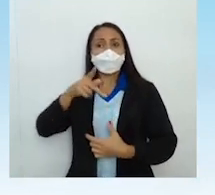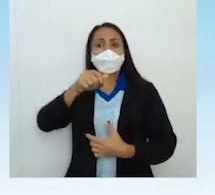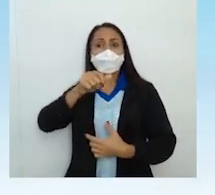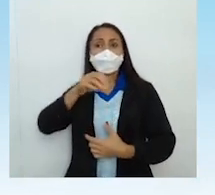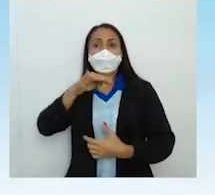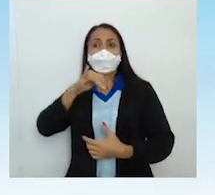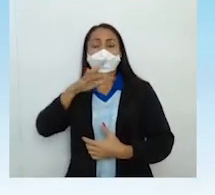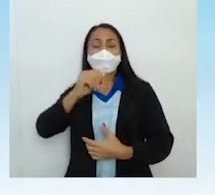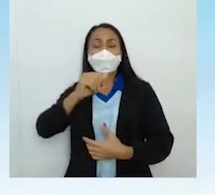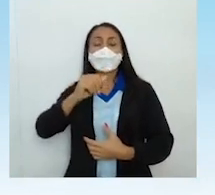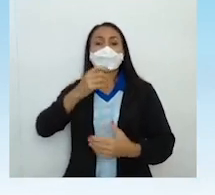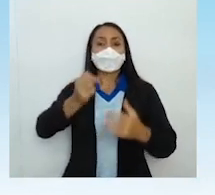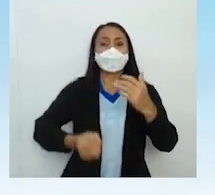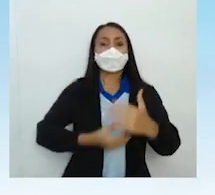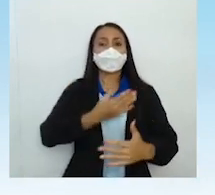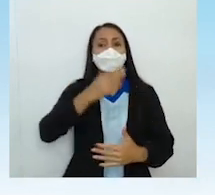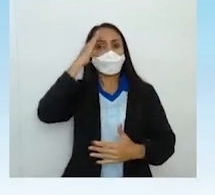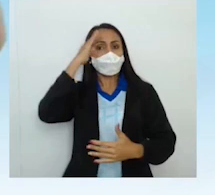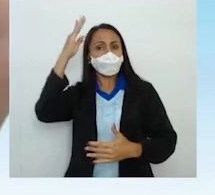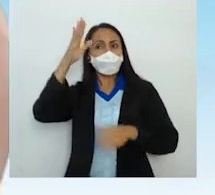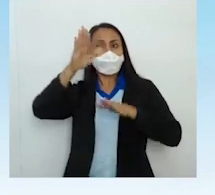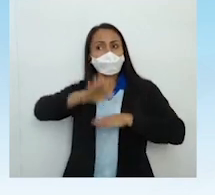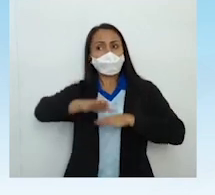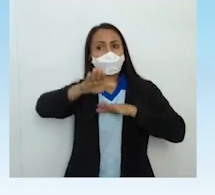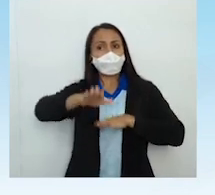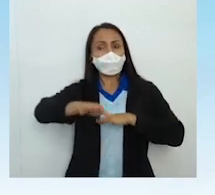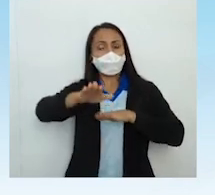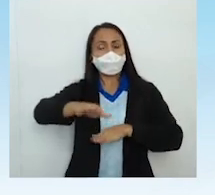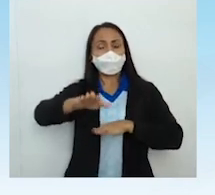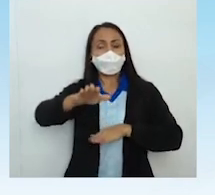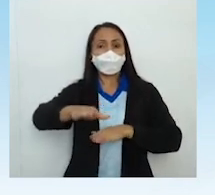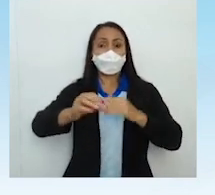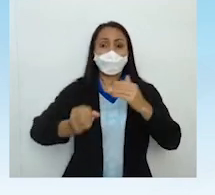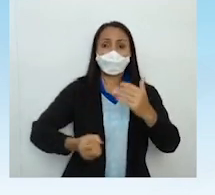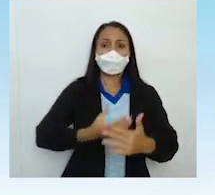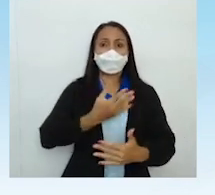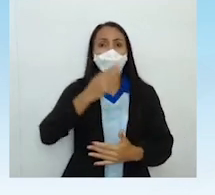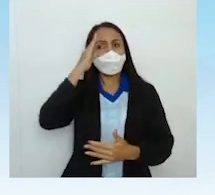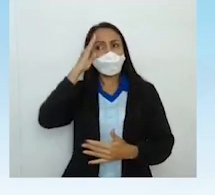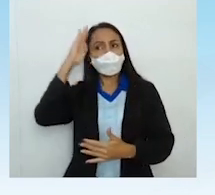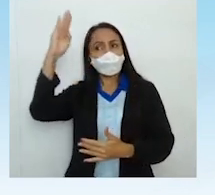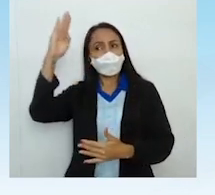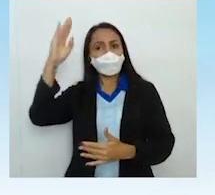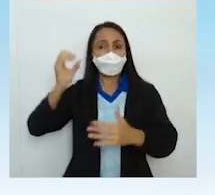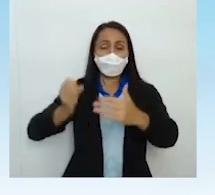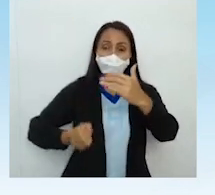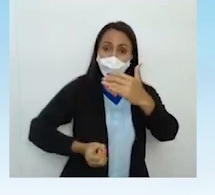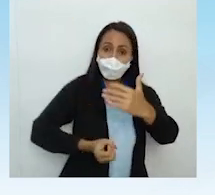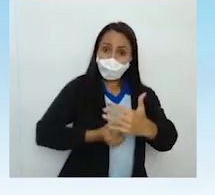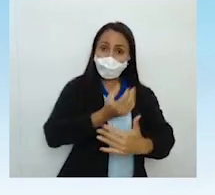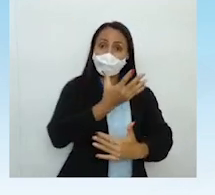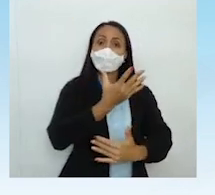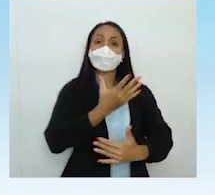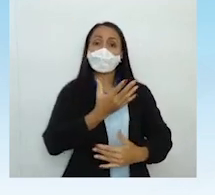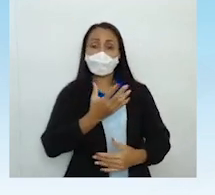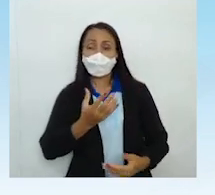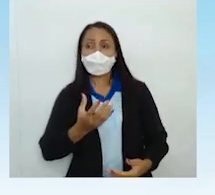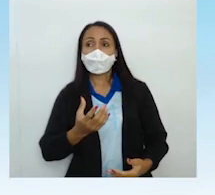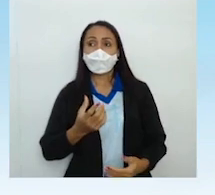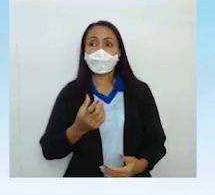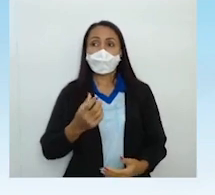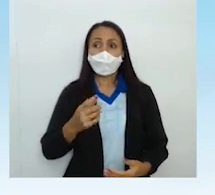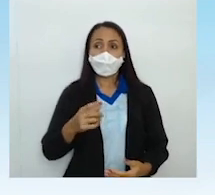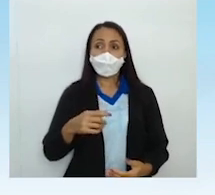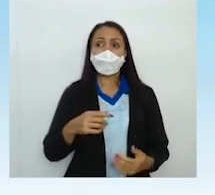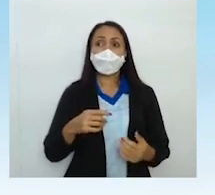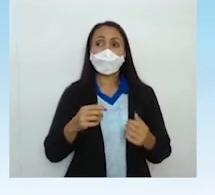Exército Brasileiro enquanto instituição, foi a semente do Exército Brasileiro, nasceu, foi um ato, a gente pode fazer uma